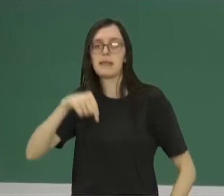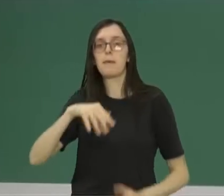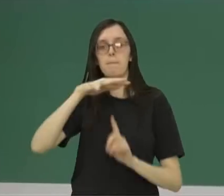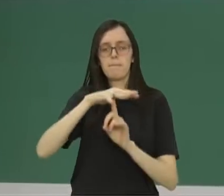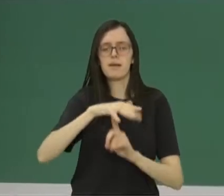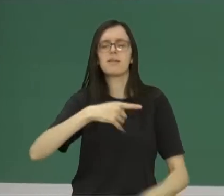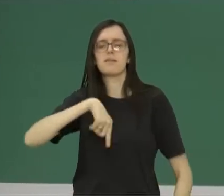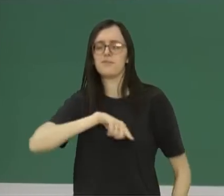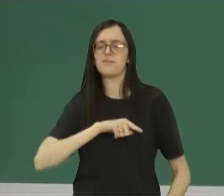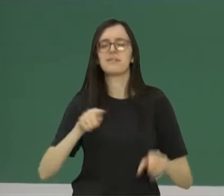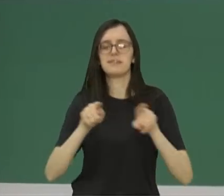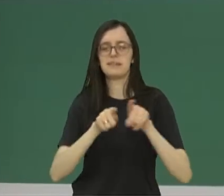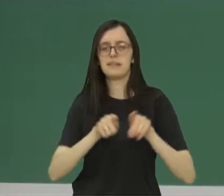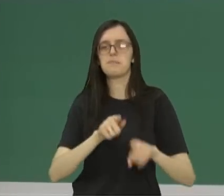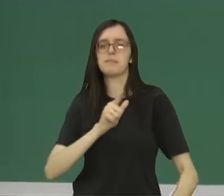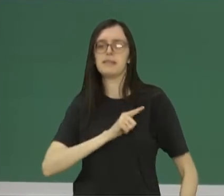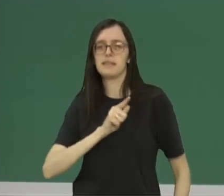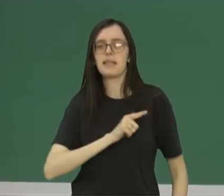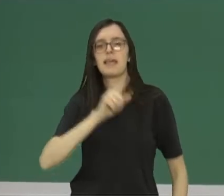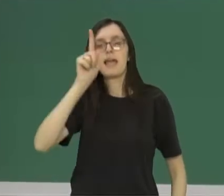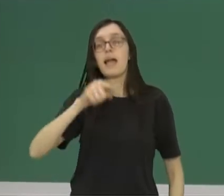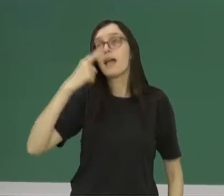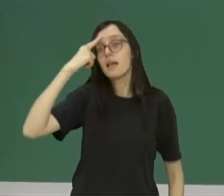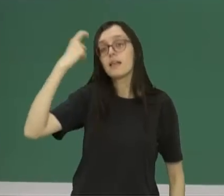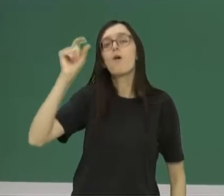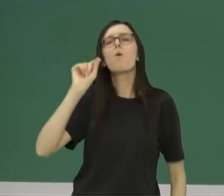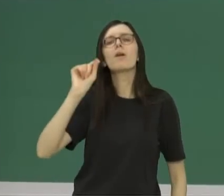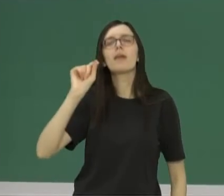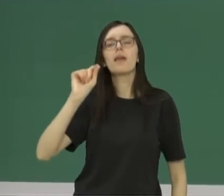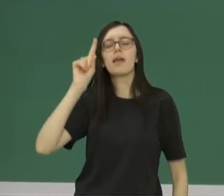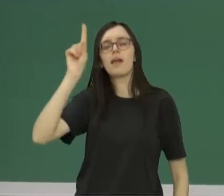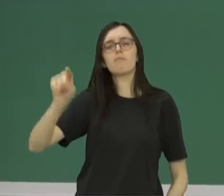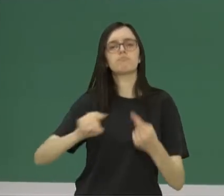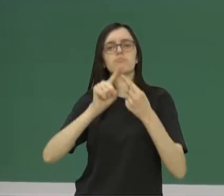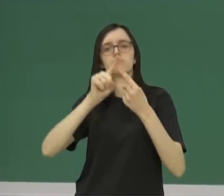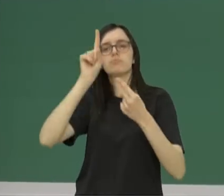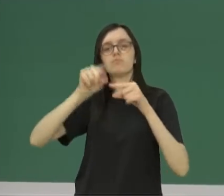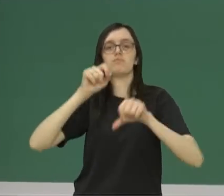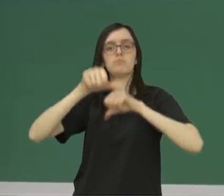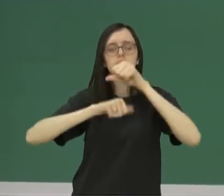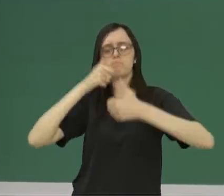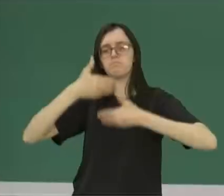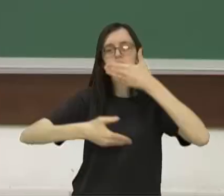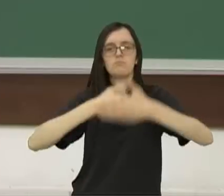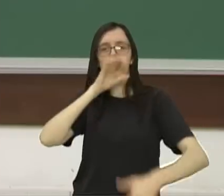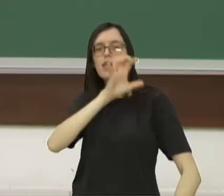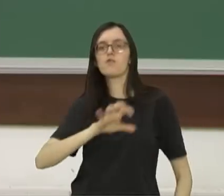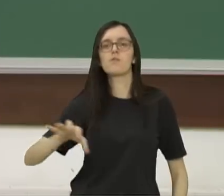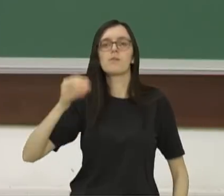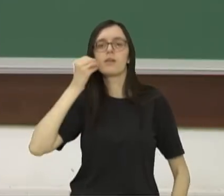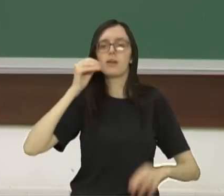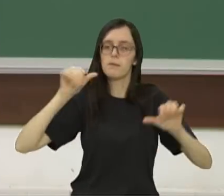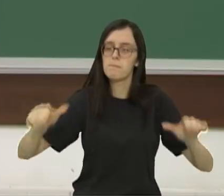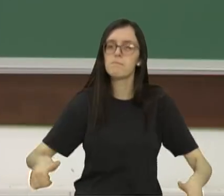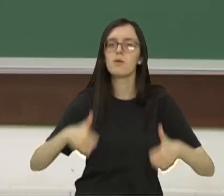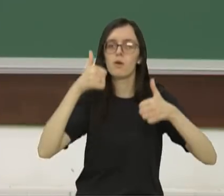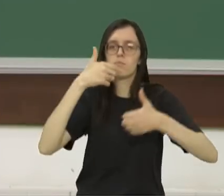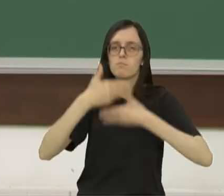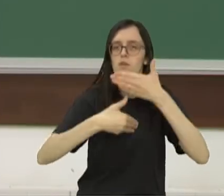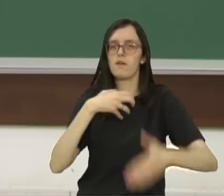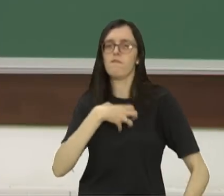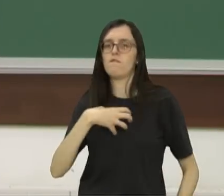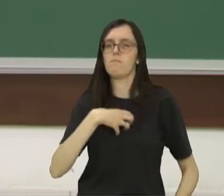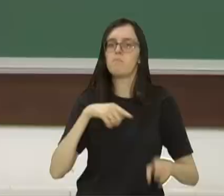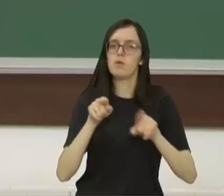nós também temos aí a ideia de desenvolvimento das regiões, melhorar as condições